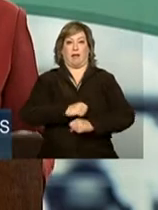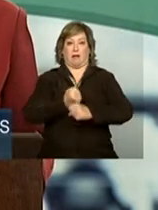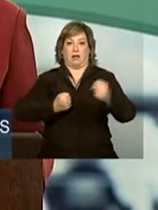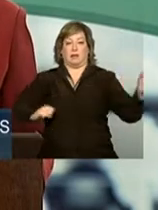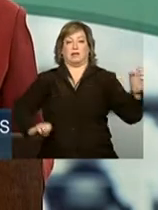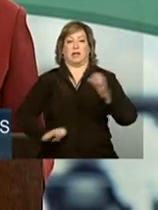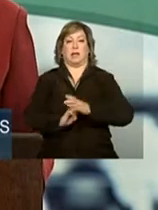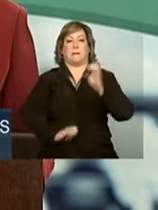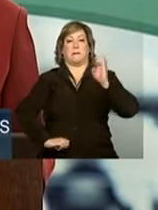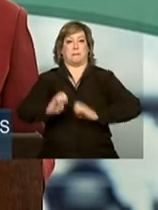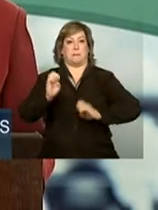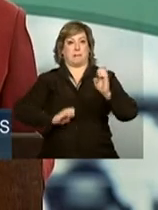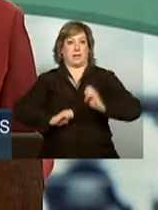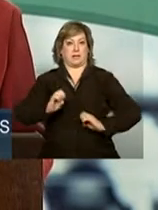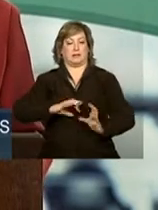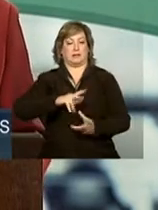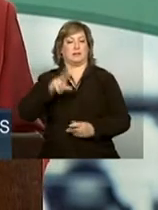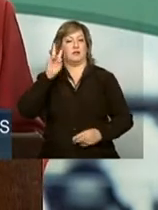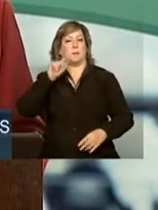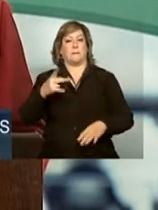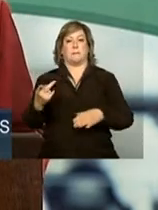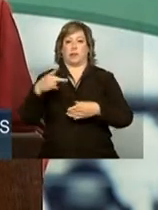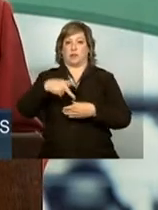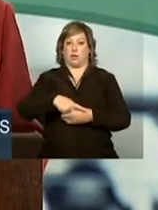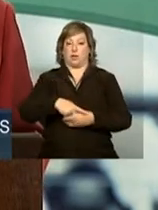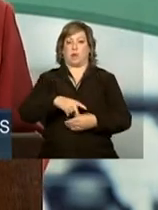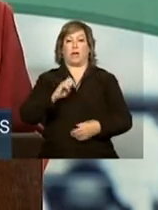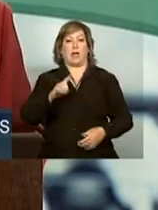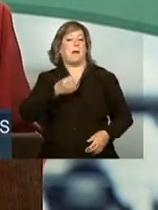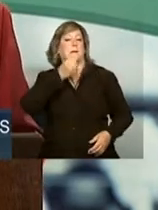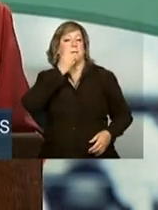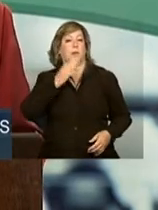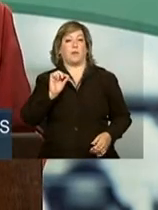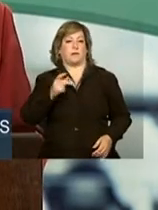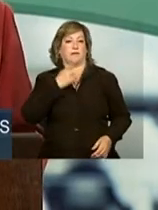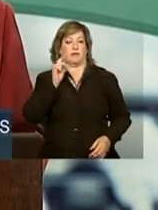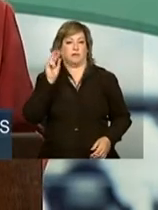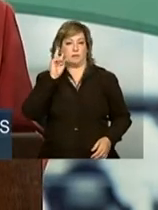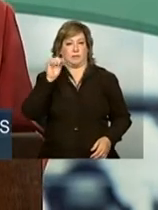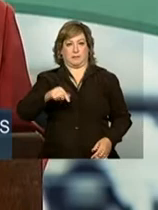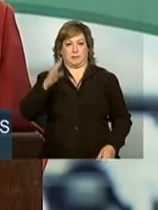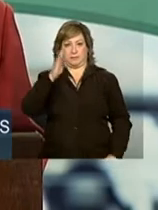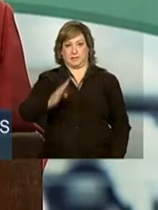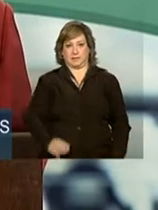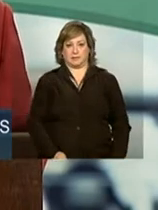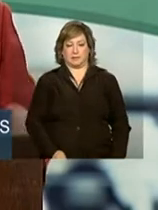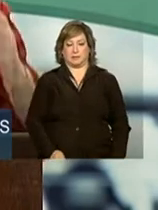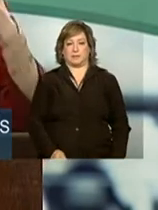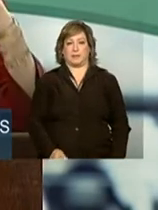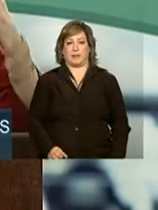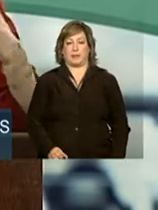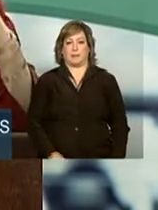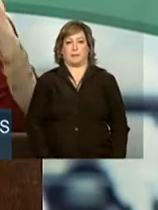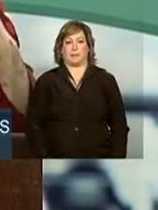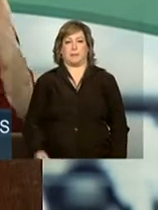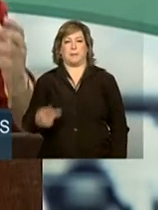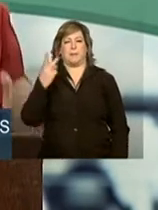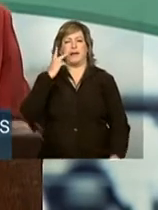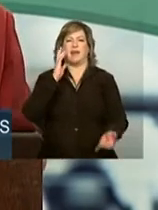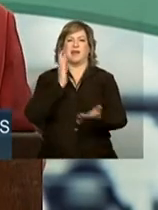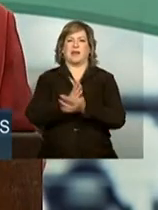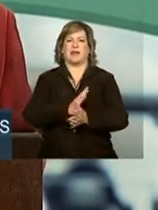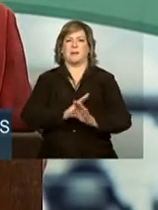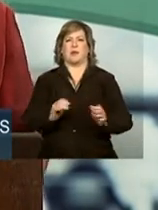internacionais de petróleo. E é bom que se diga no Brasil, para acabar com uma